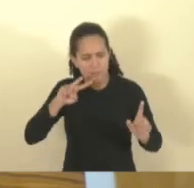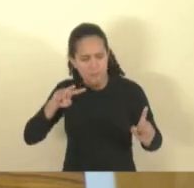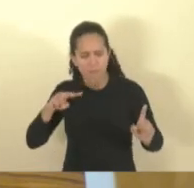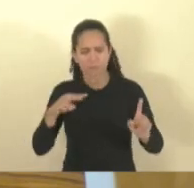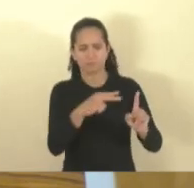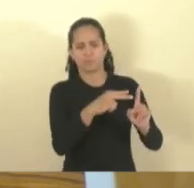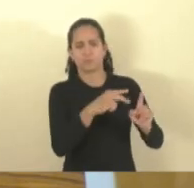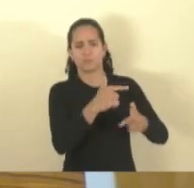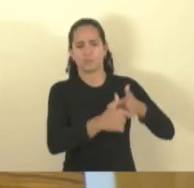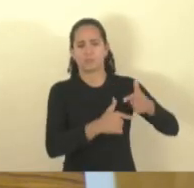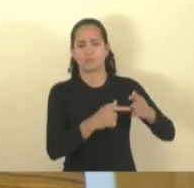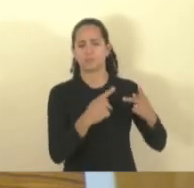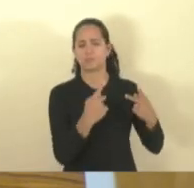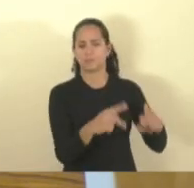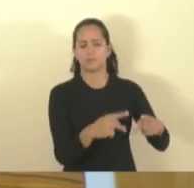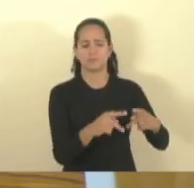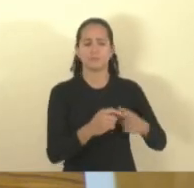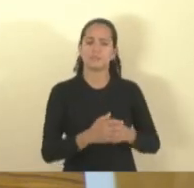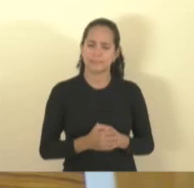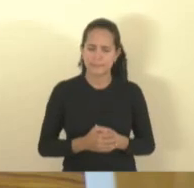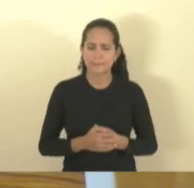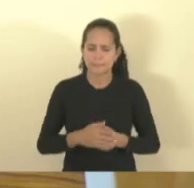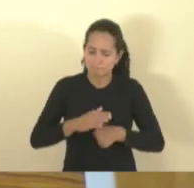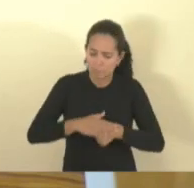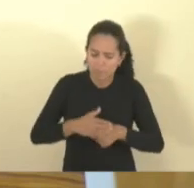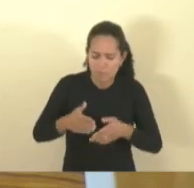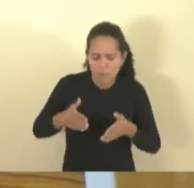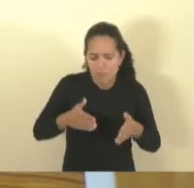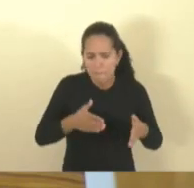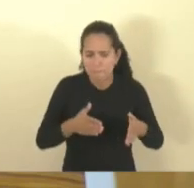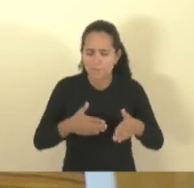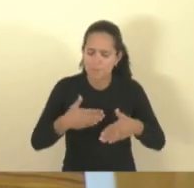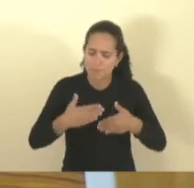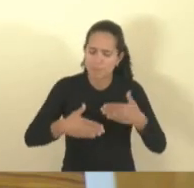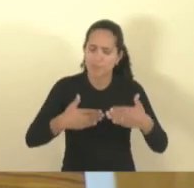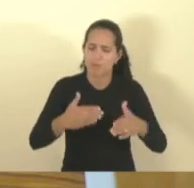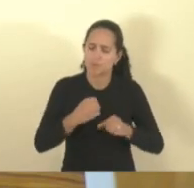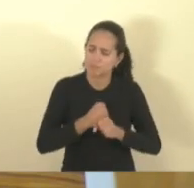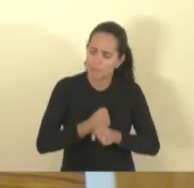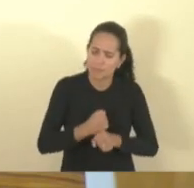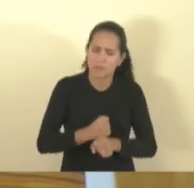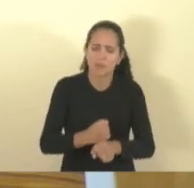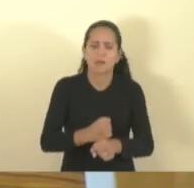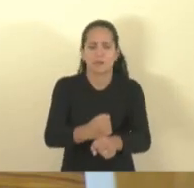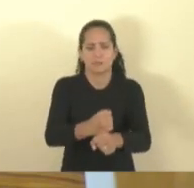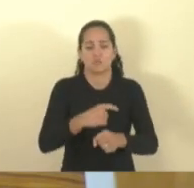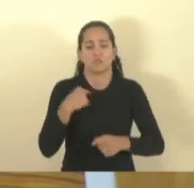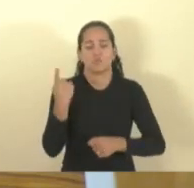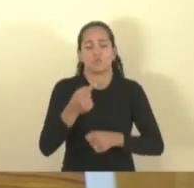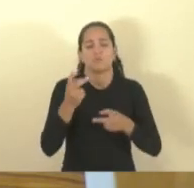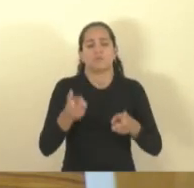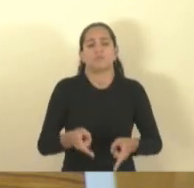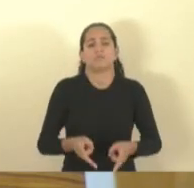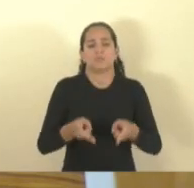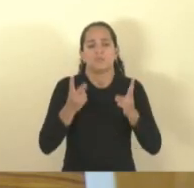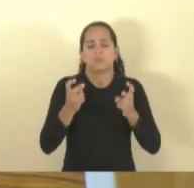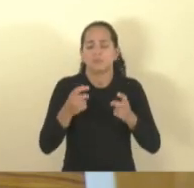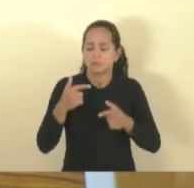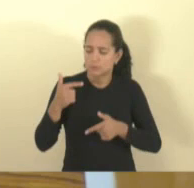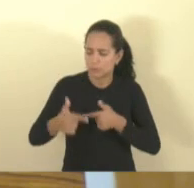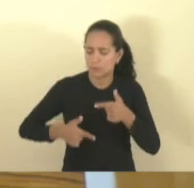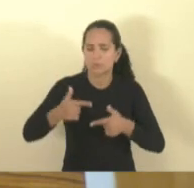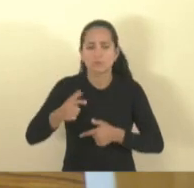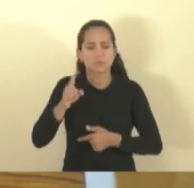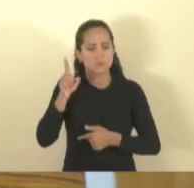vocês. E nós temos caminhado esse momento, esses anos, e nós temos visto que o servidor público,